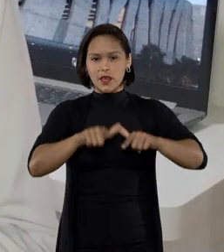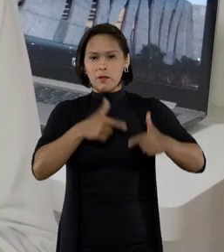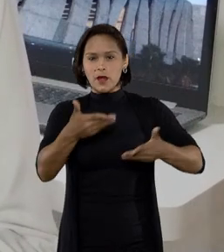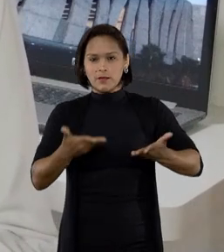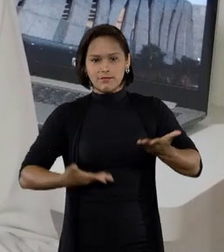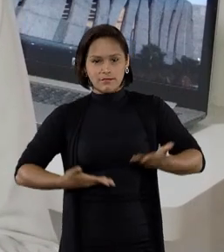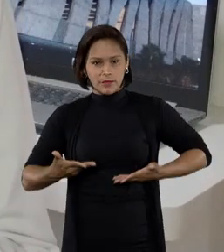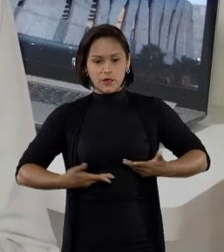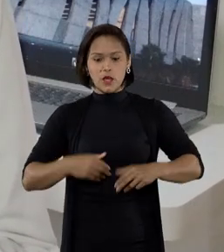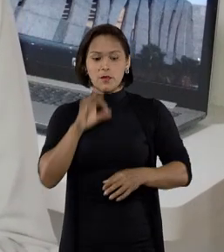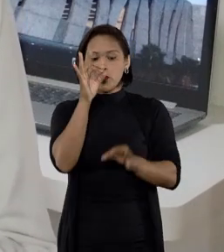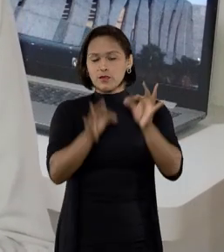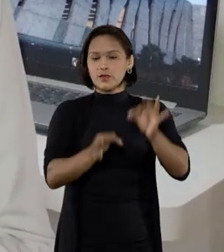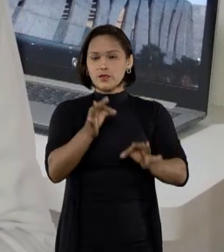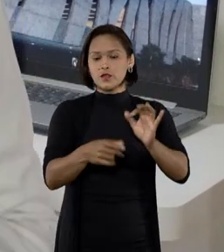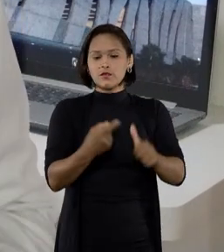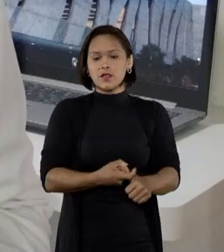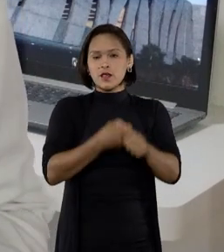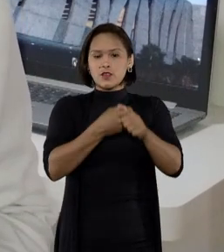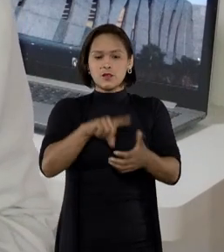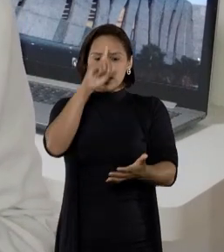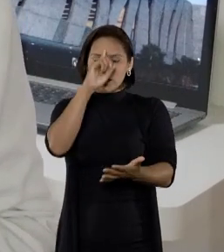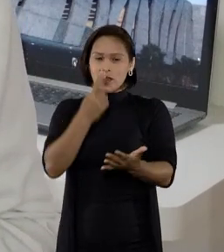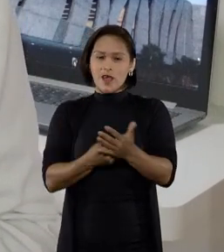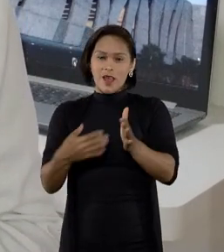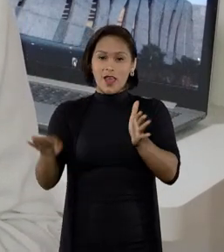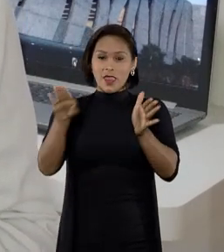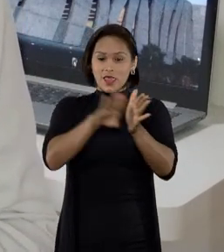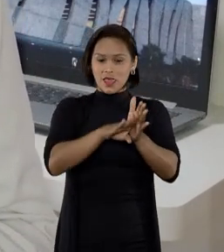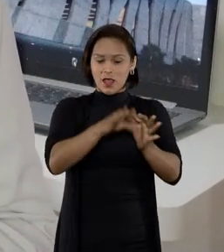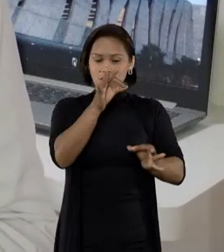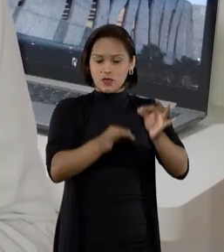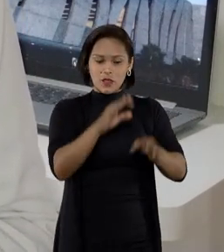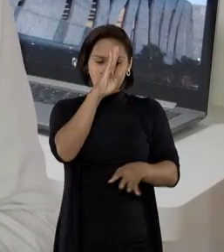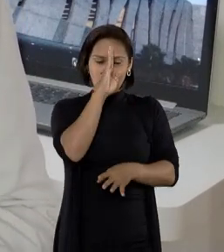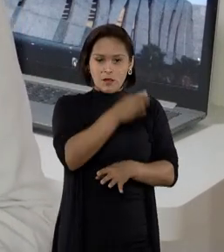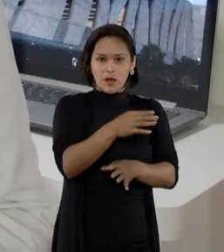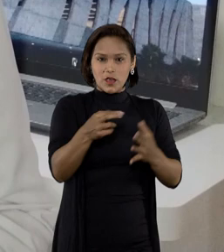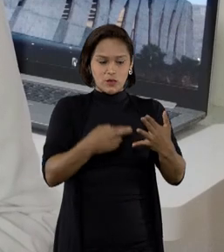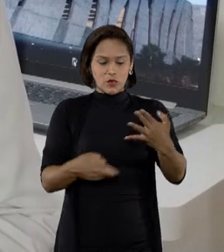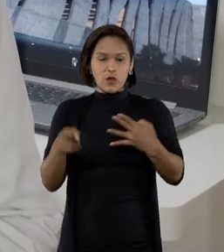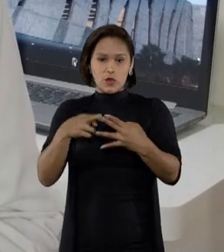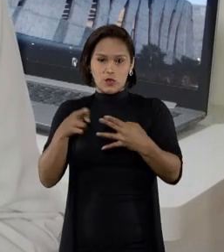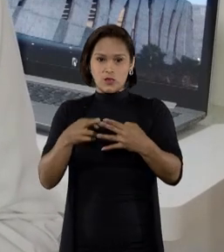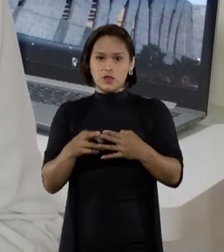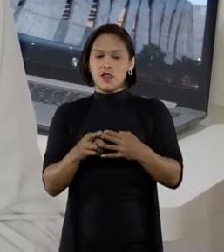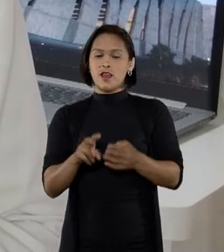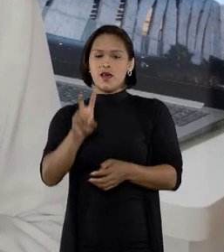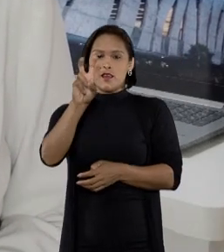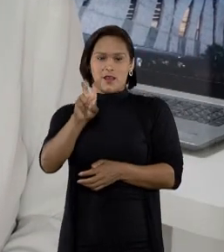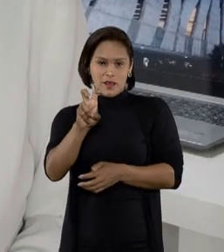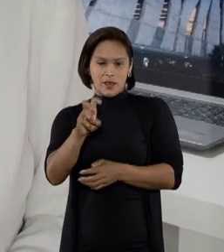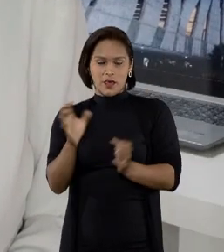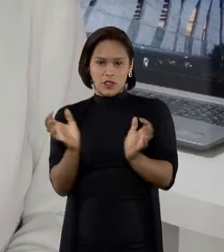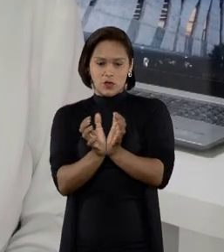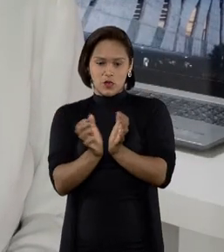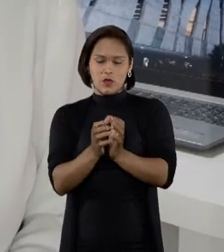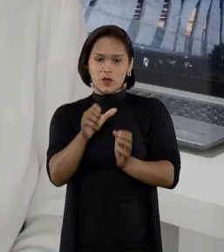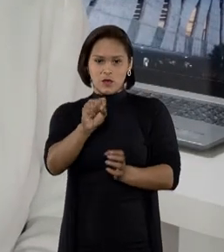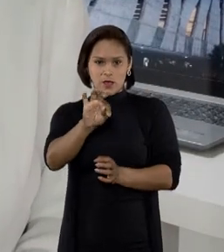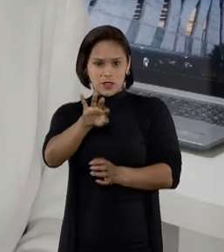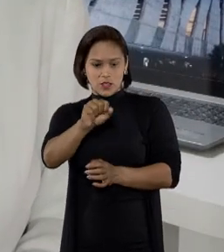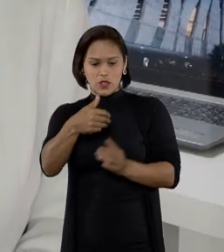o que justifica a suspensão da decisão até o julgamento do mérito do recurso. E a quinta turma do STJ afastou a multa